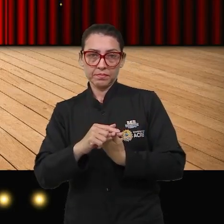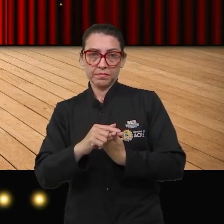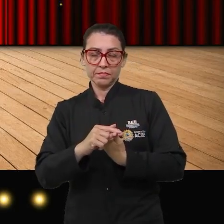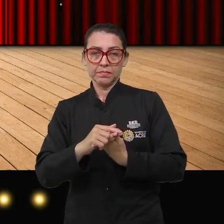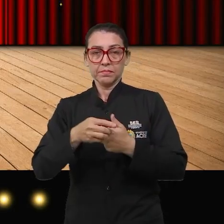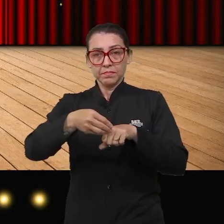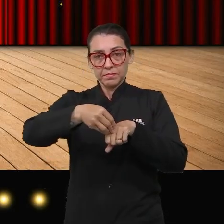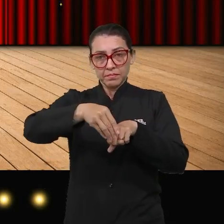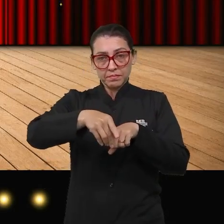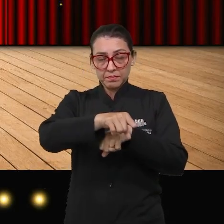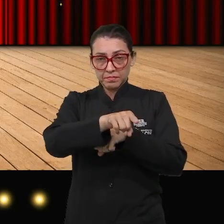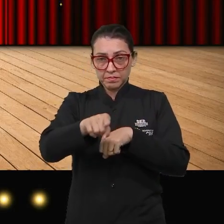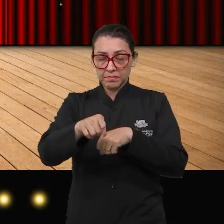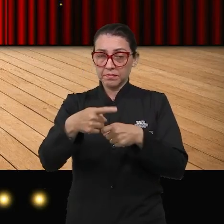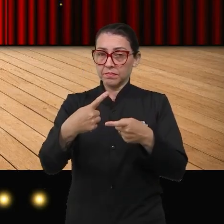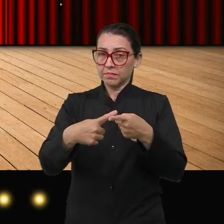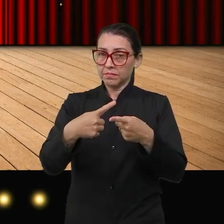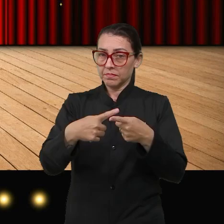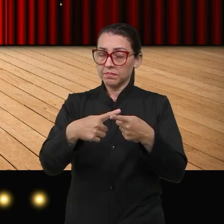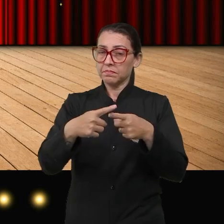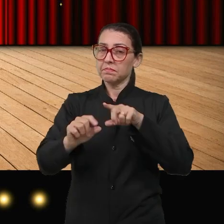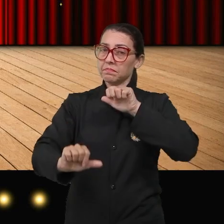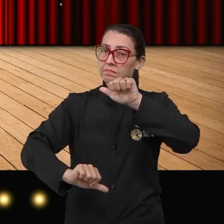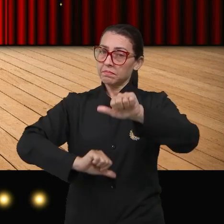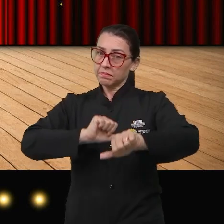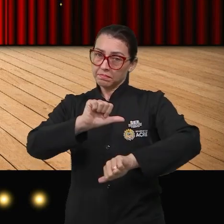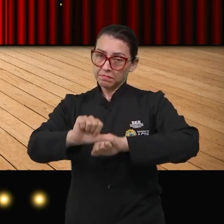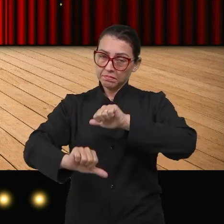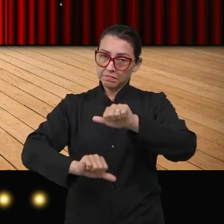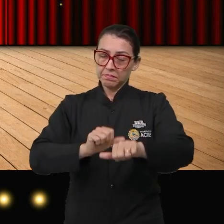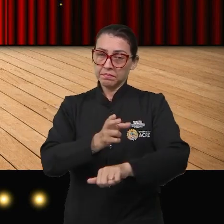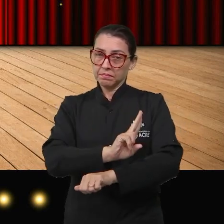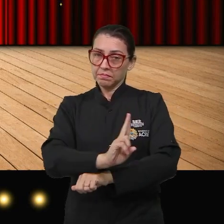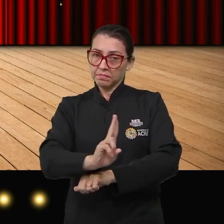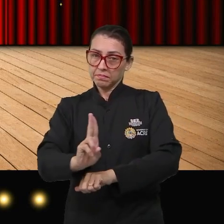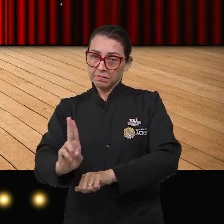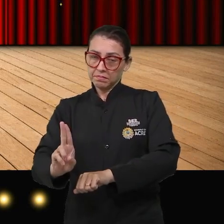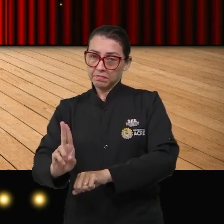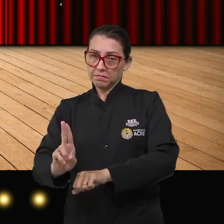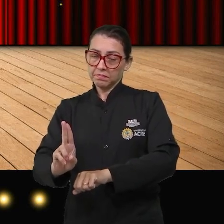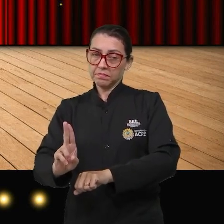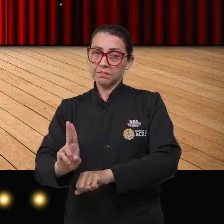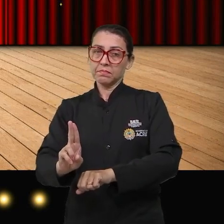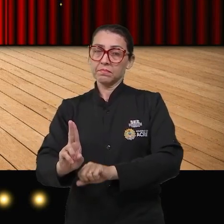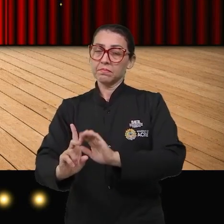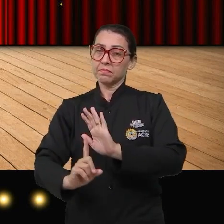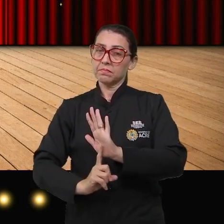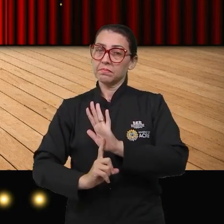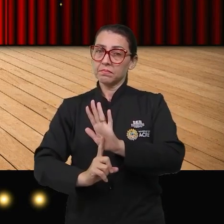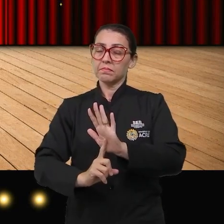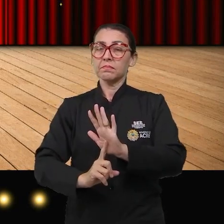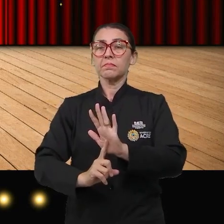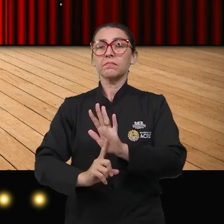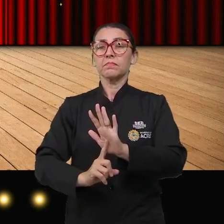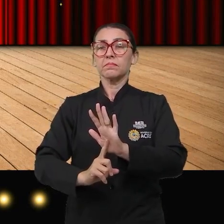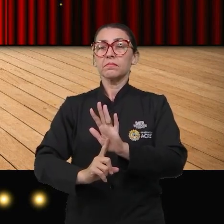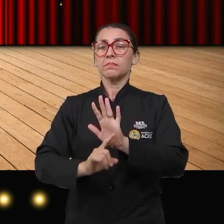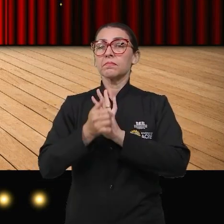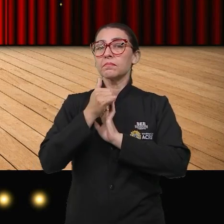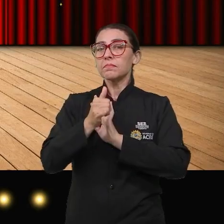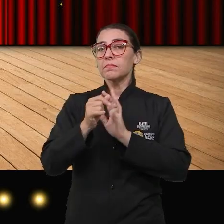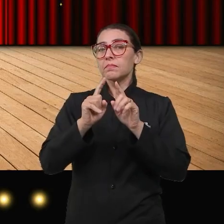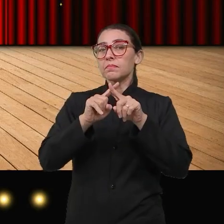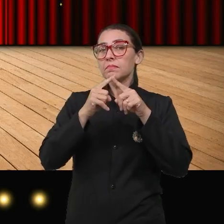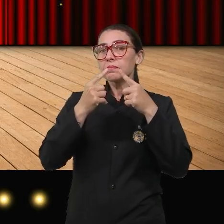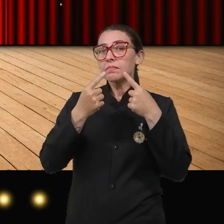dar a dica de um, porque ele mudou a nomenclatura e lá aparece como energia. Mas